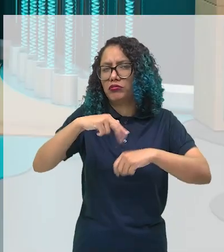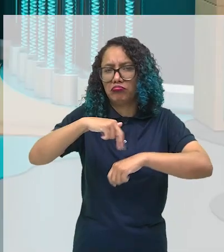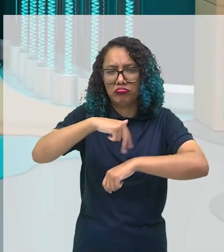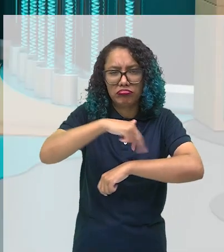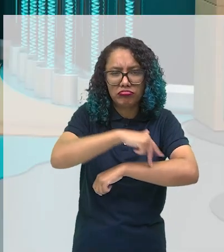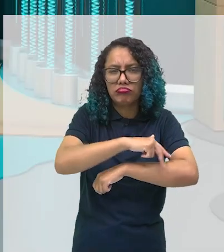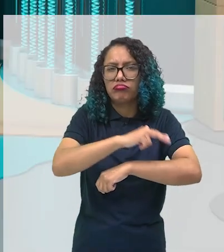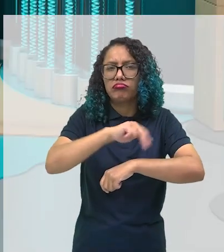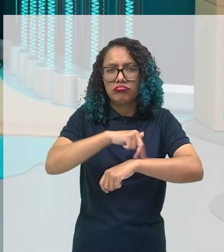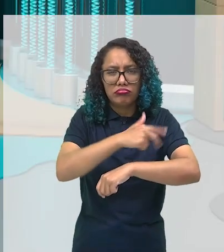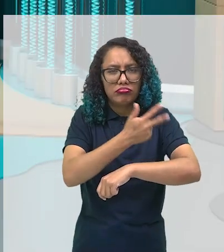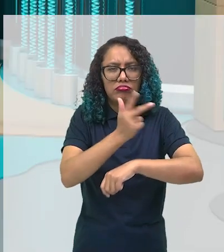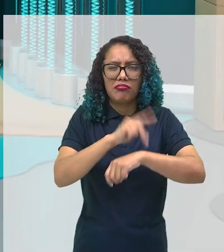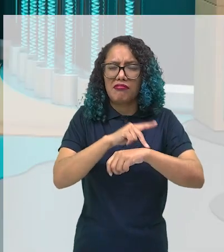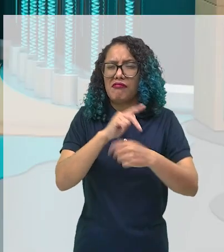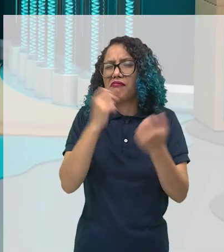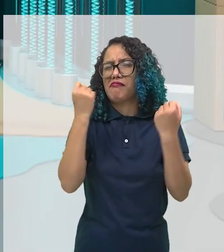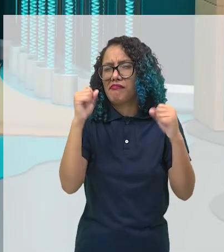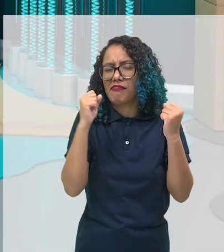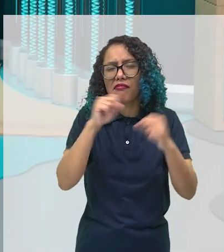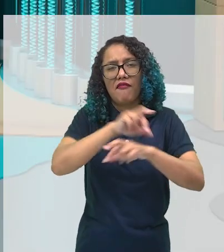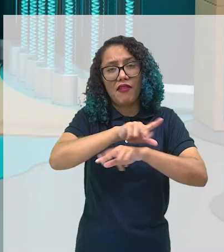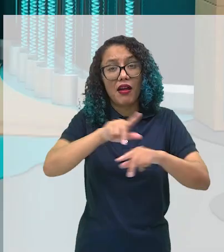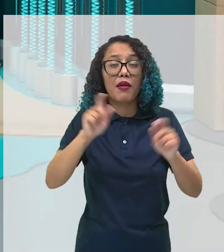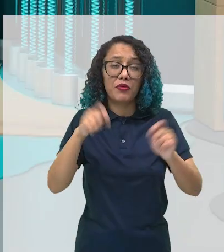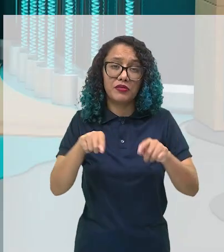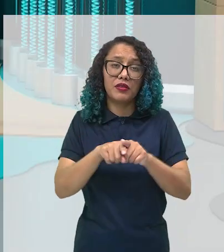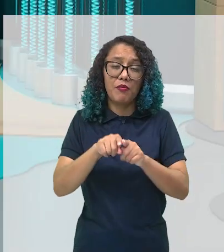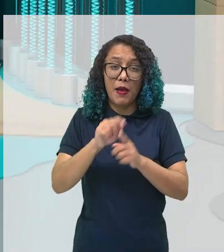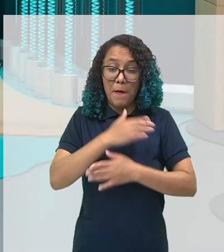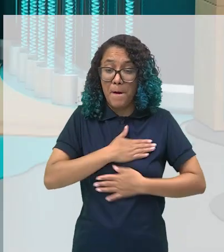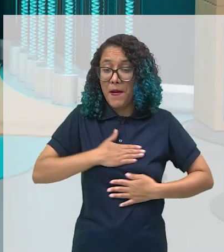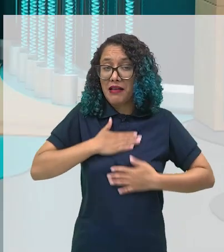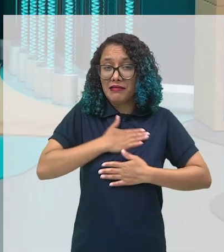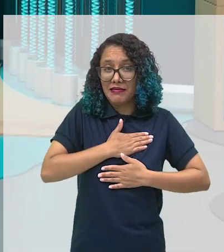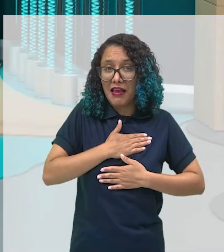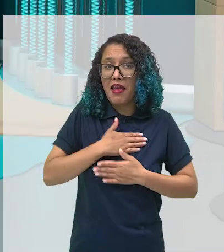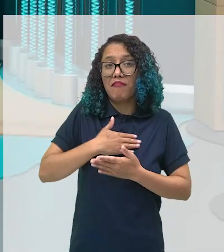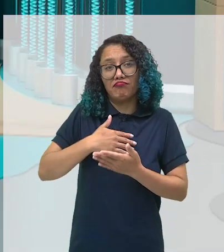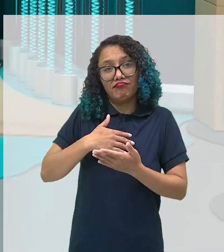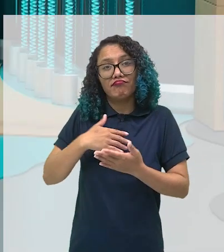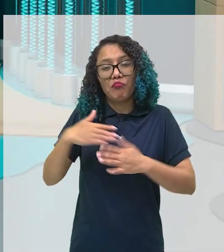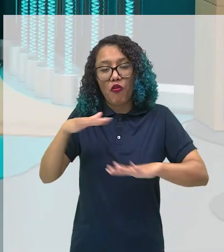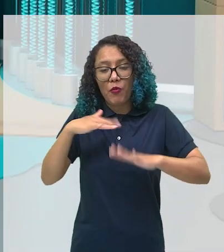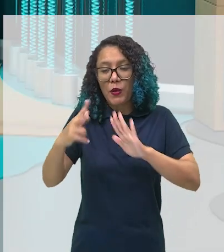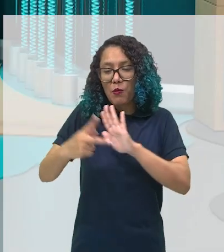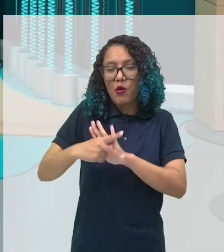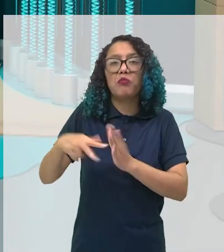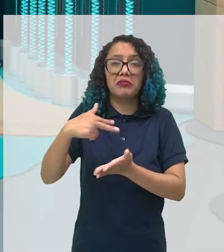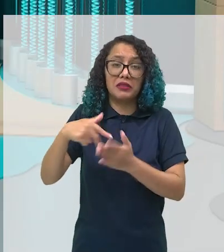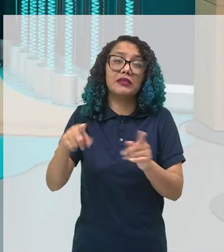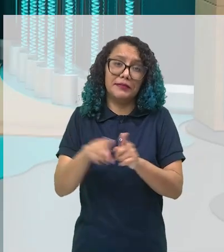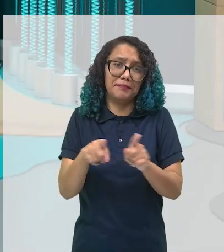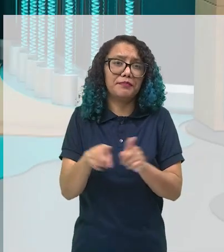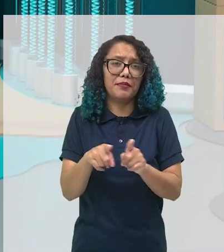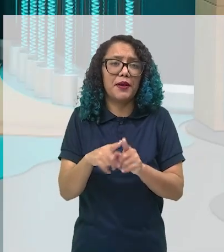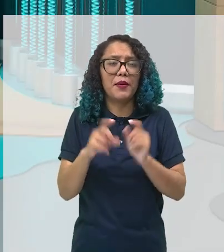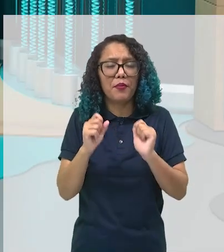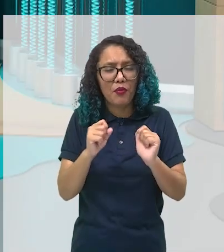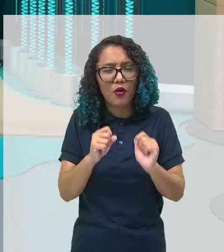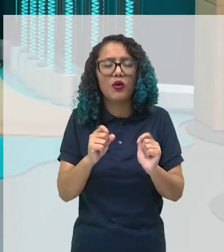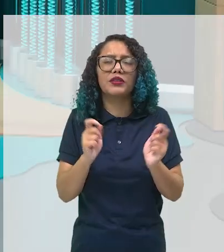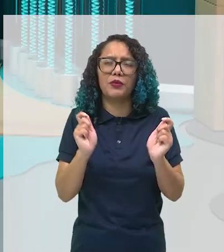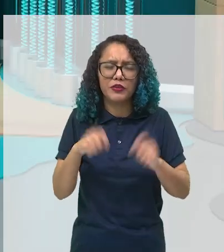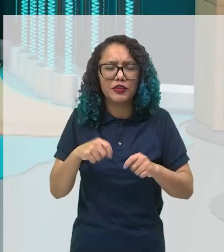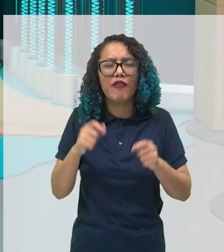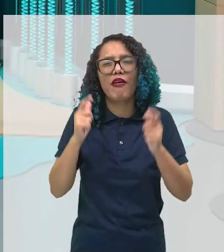gente sente prazer também fazendo os movimentos. Então a dança, ela vem para isso, ela vem para